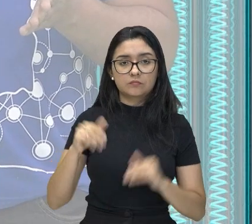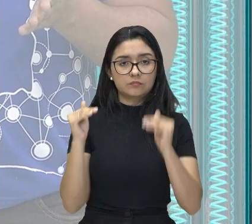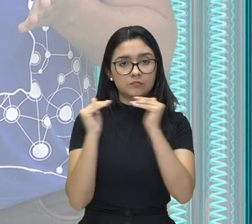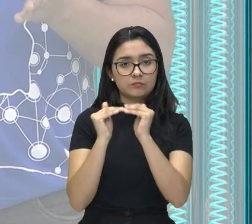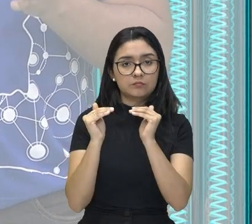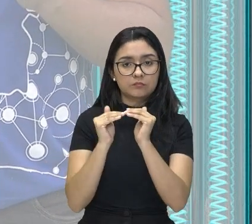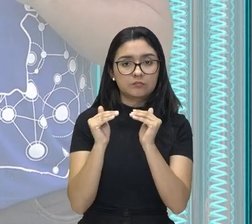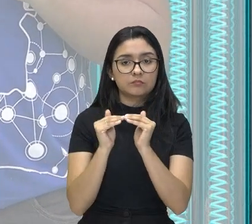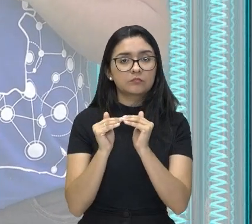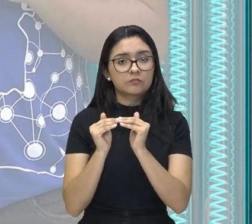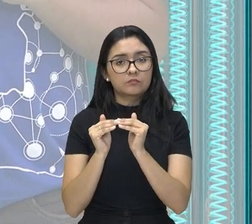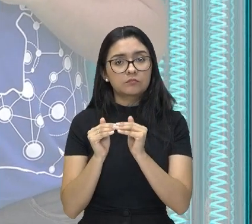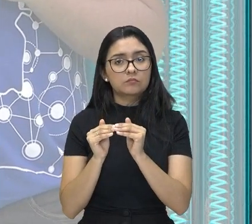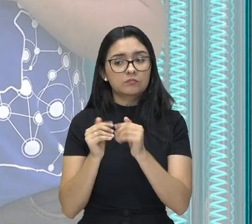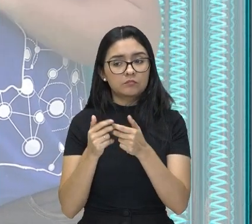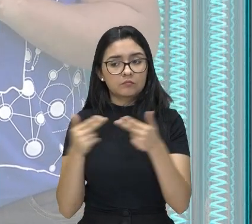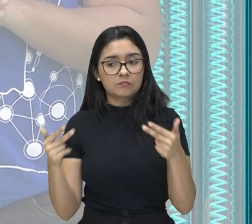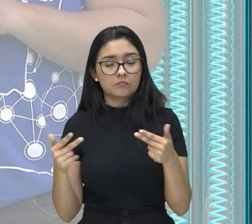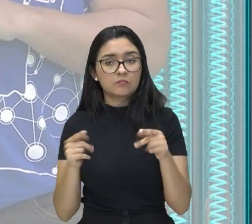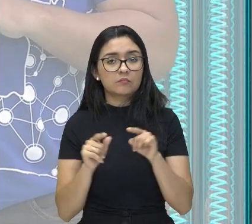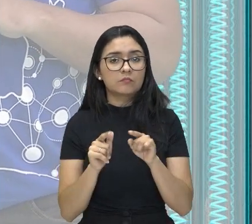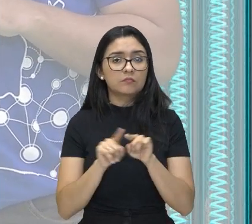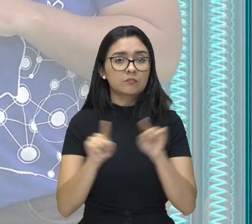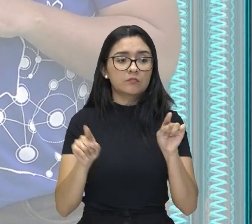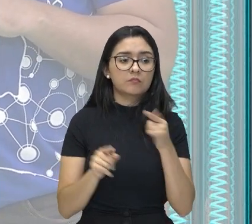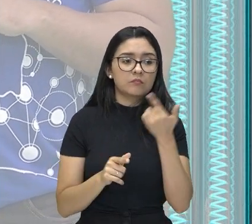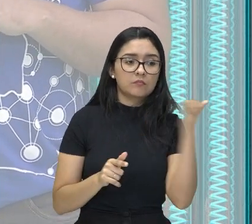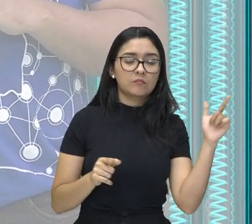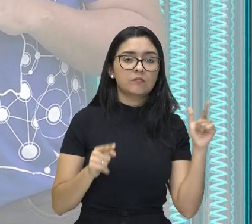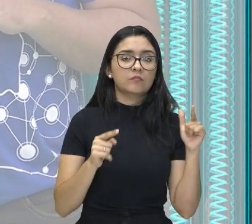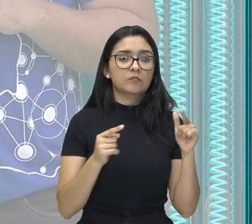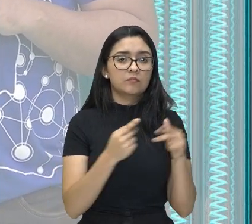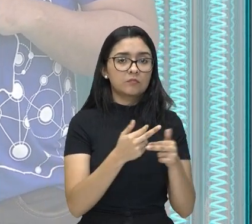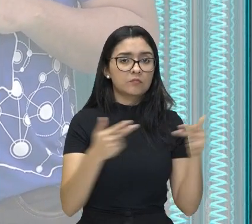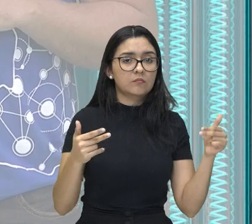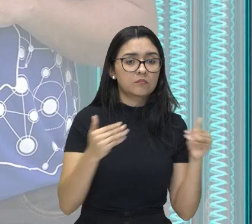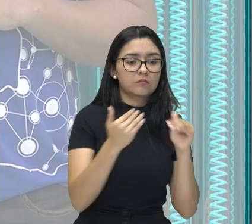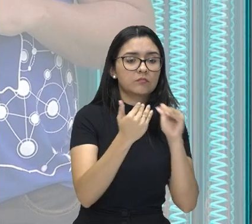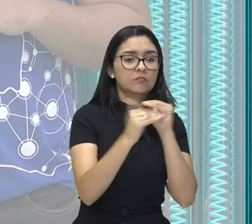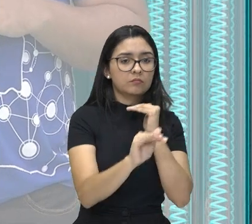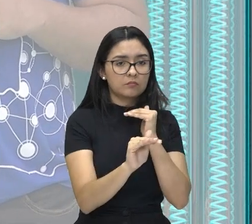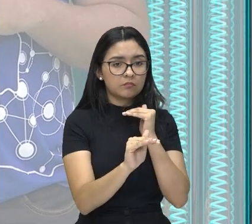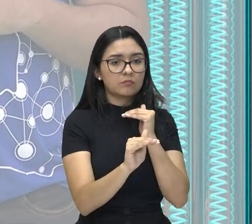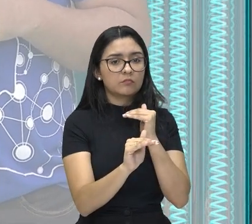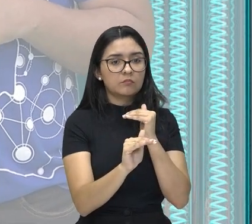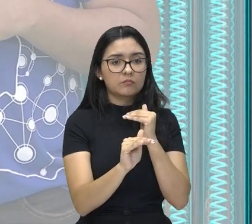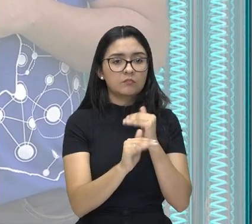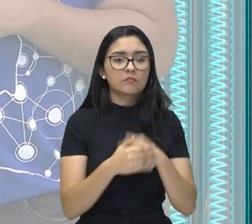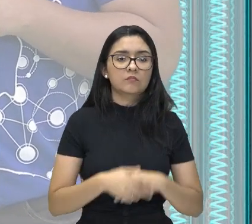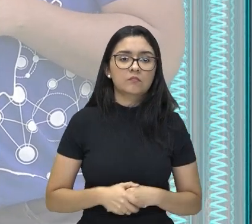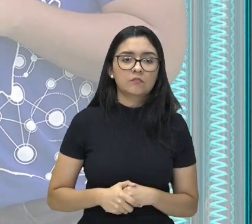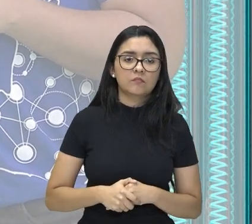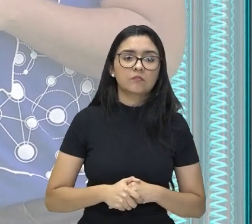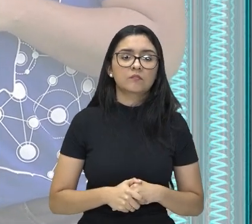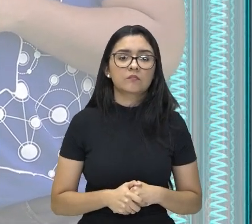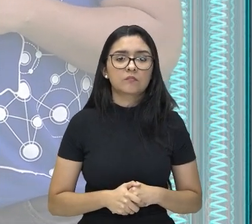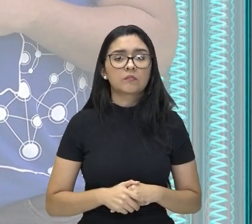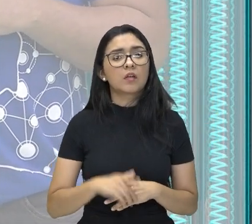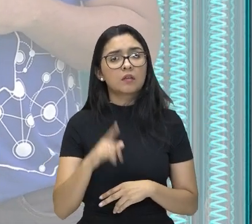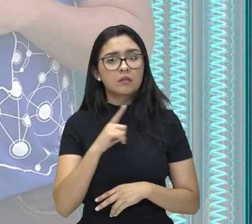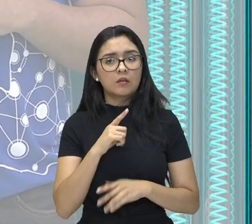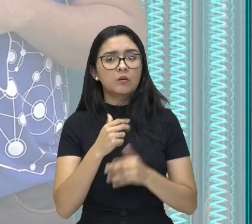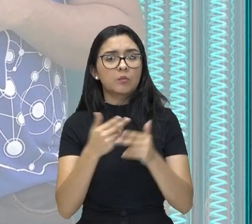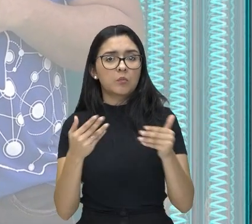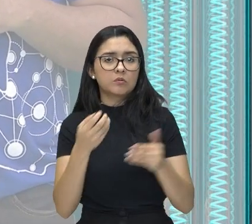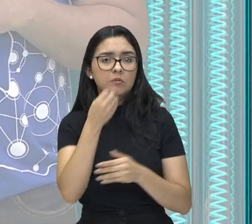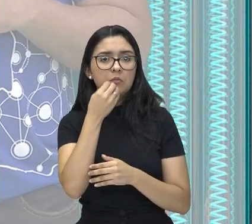concorda em determinado ponto e discorda em outro. Por exemplo, discordo um pouco, concordo parcialmente, há pontos